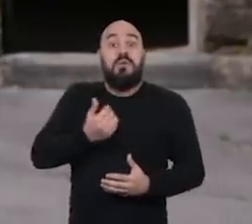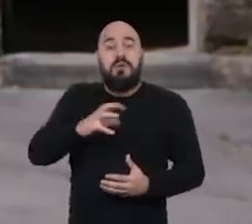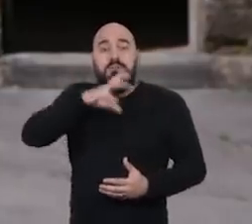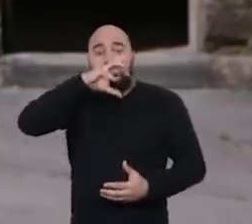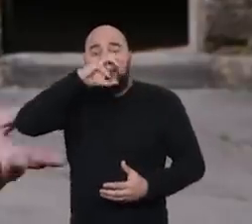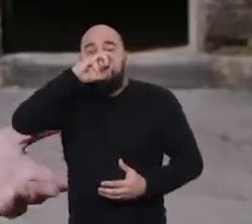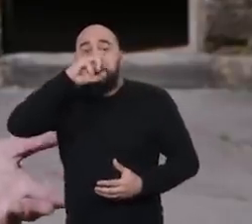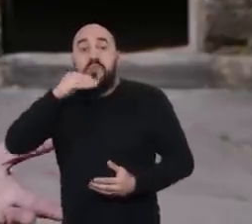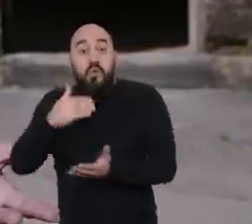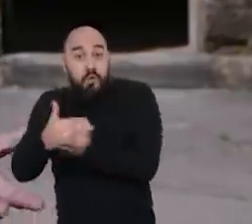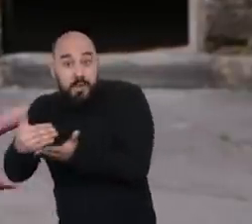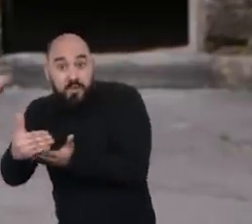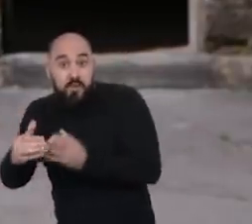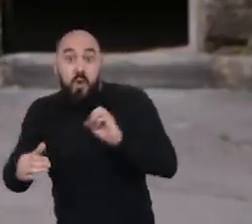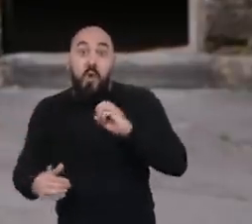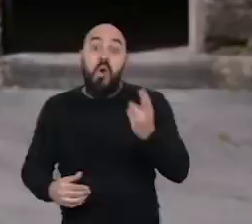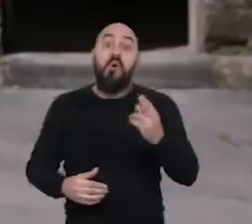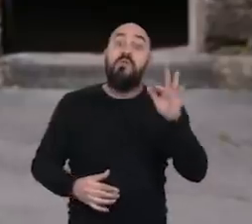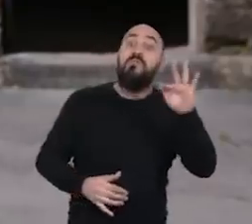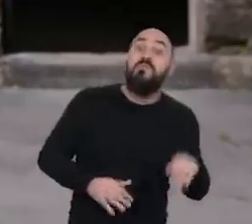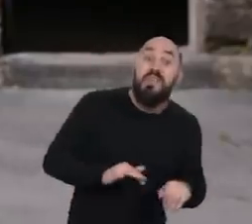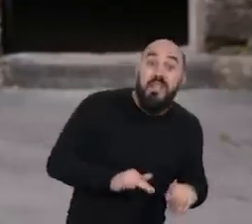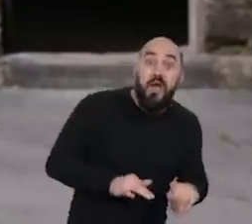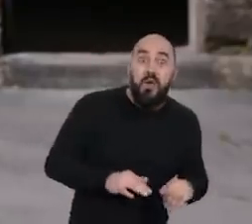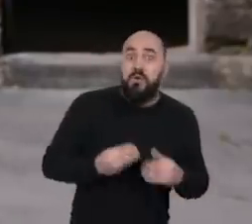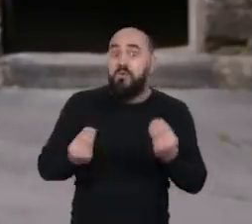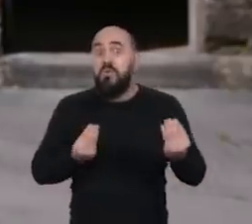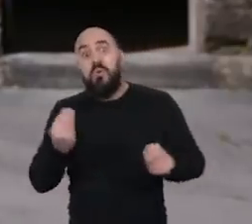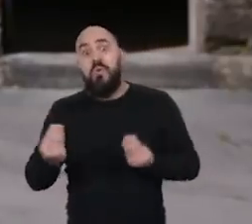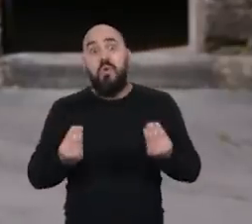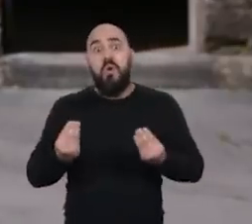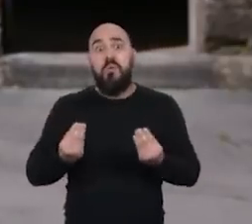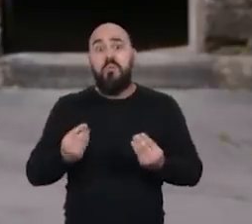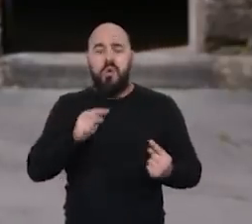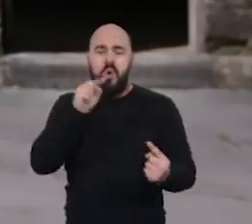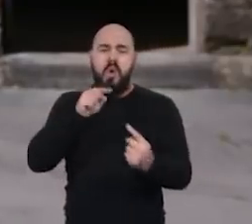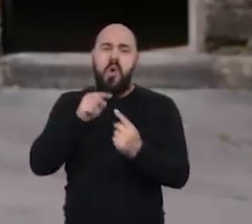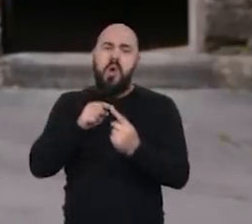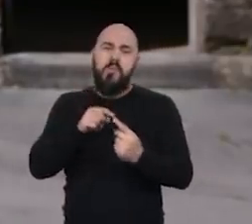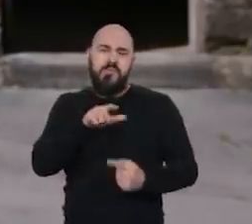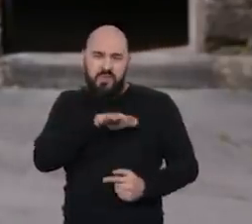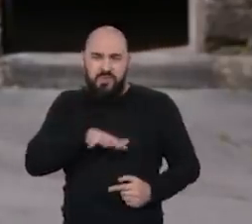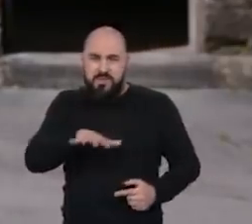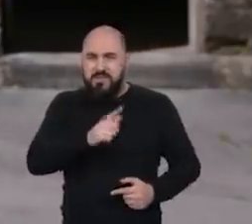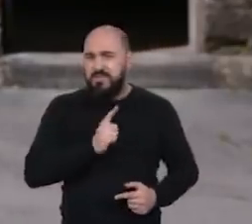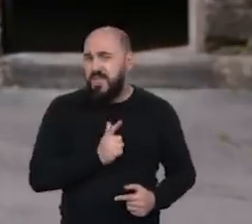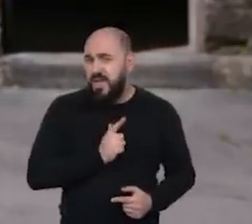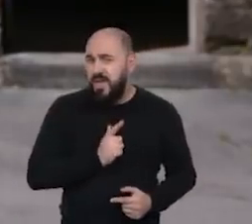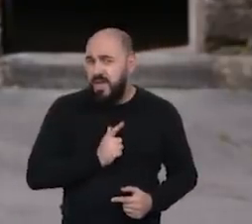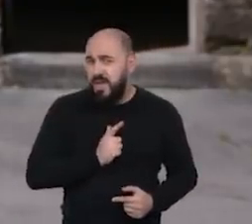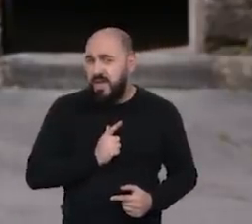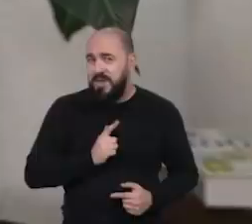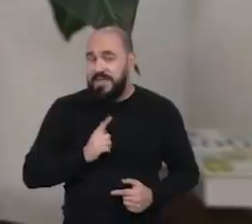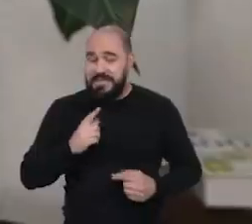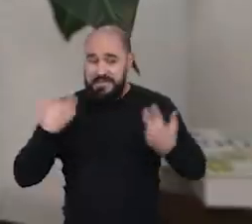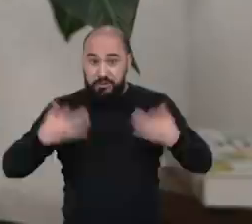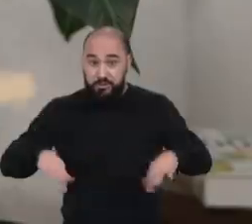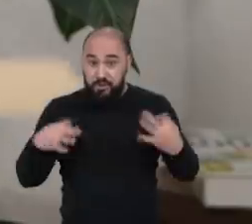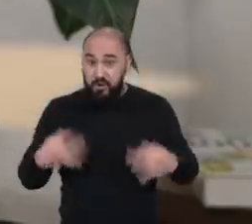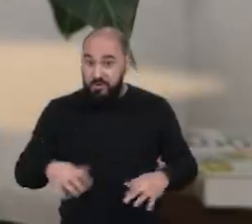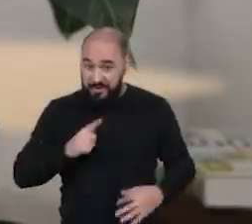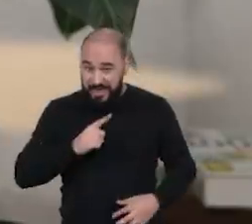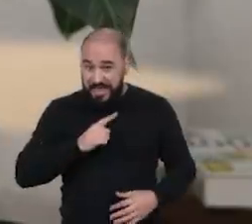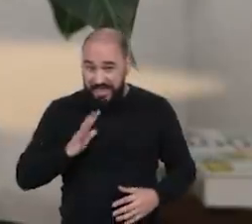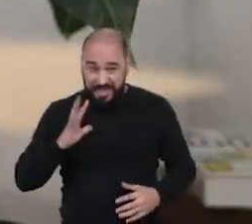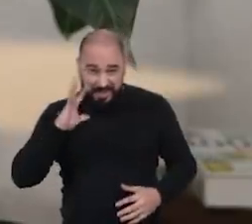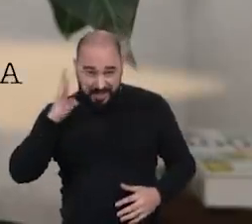fim ou o recomeço? Afinal, é possível que haja propósitos até nas mais dilacerantes das dores? O Felipe